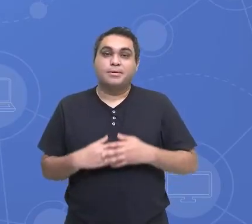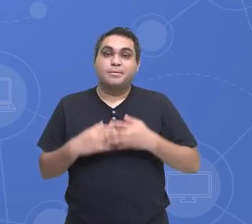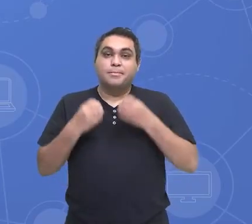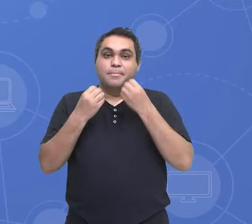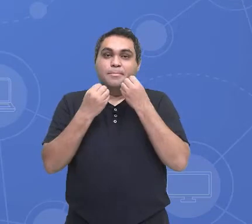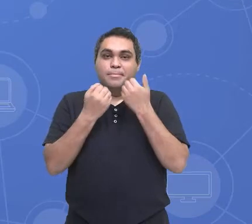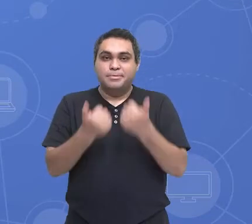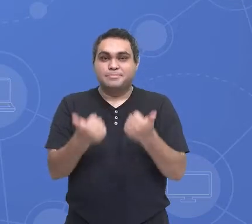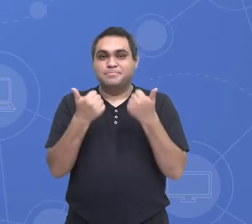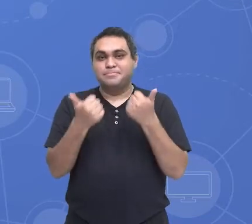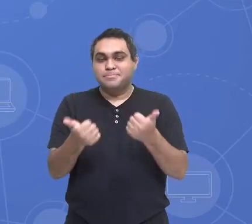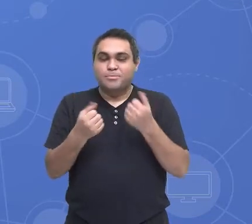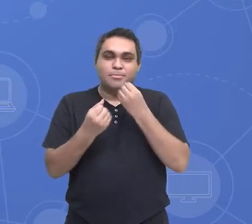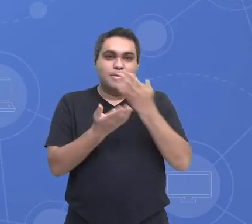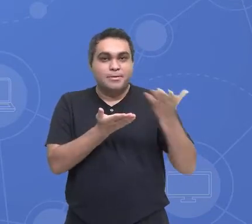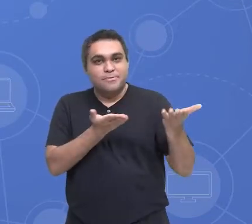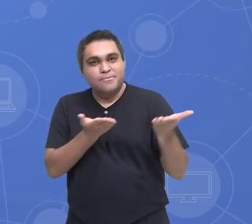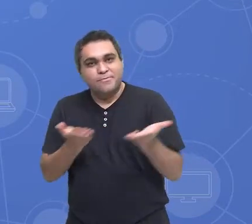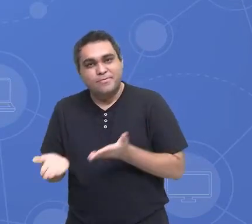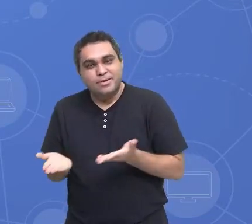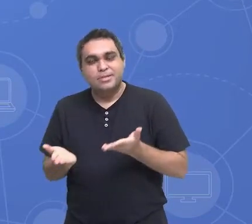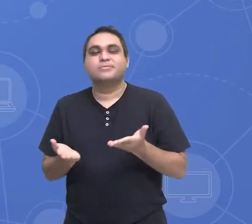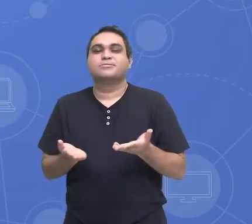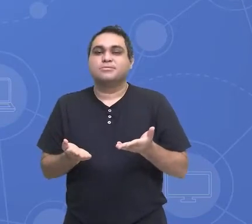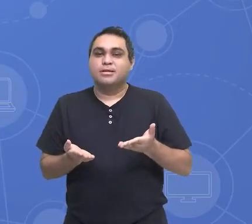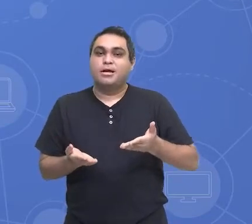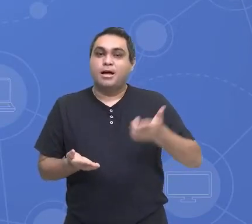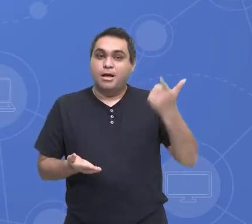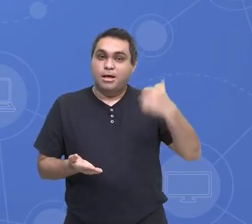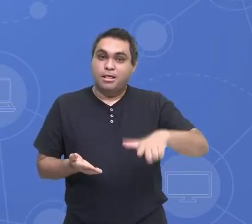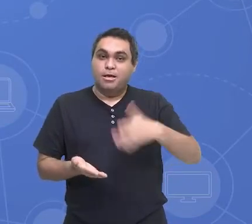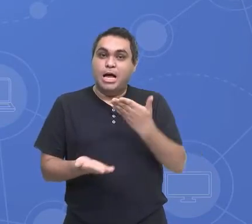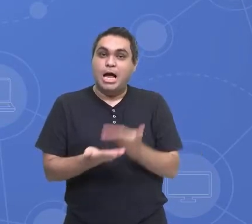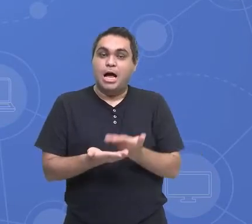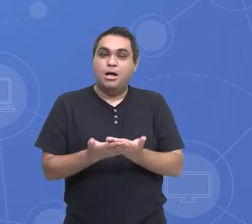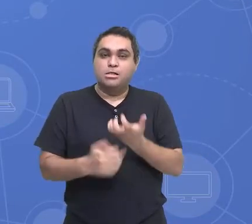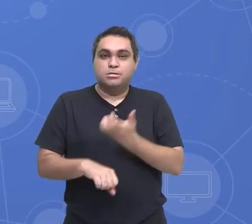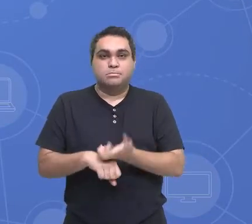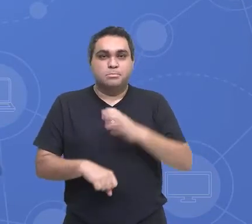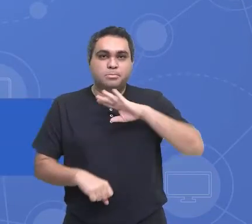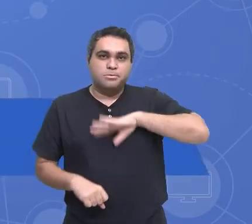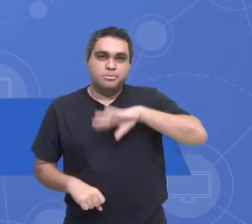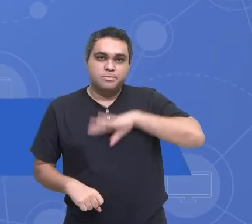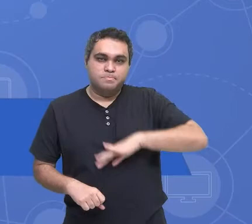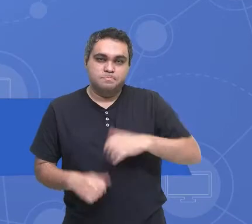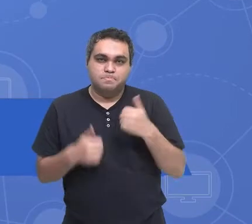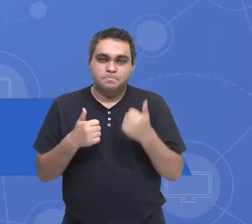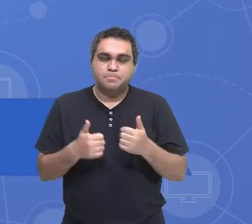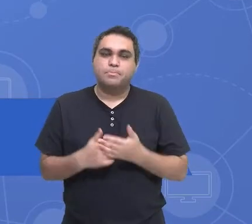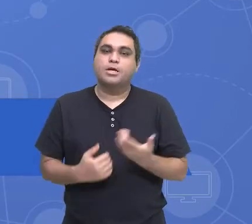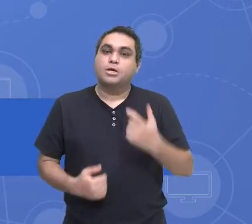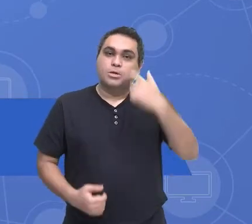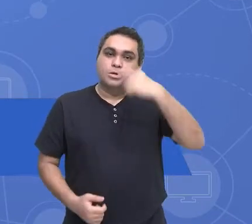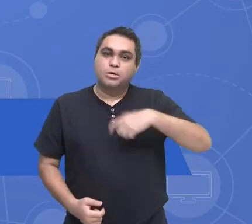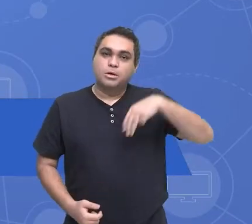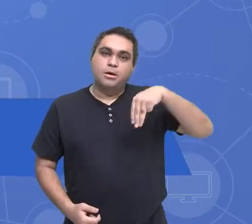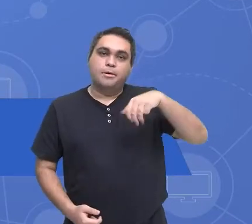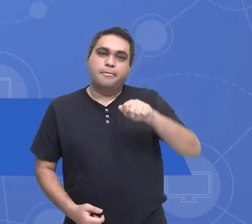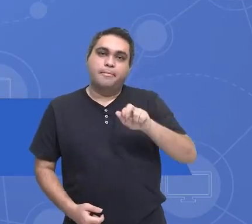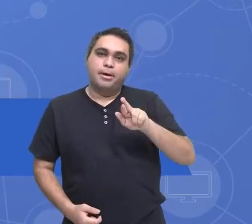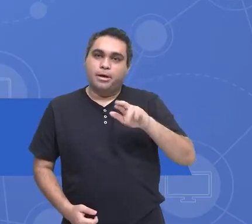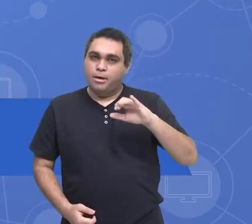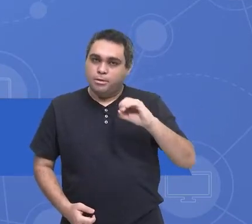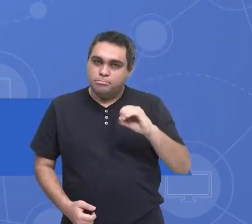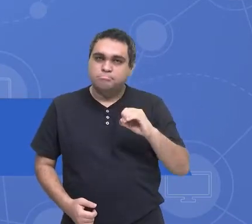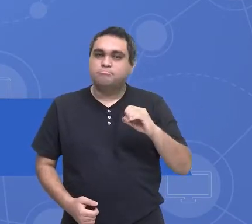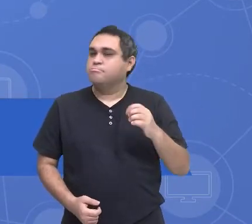Muito bem, sejam bem-vindos a mais uma aula de língua portuguesa. Sou o professor Mário.